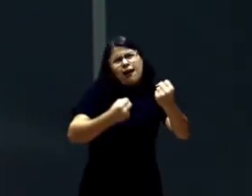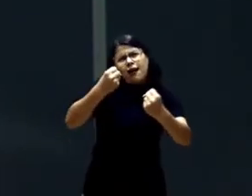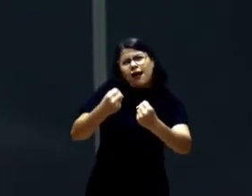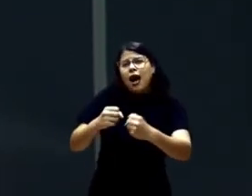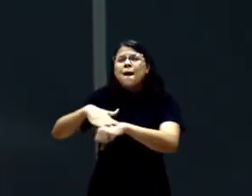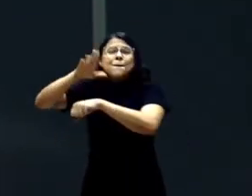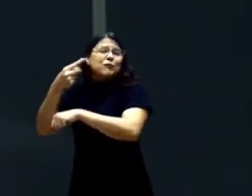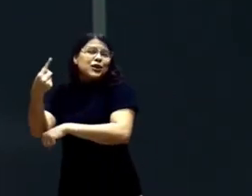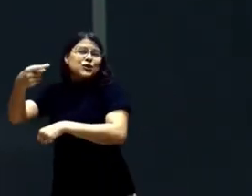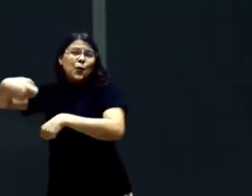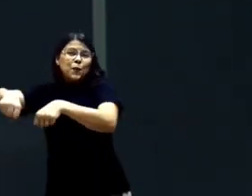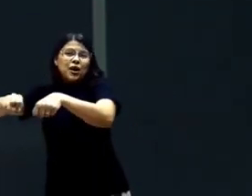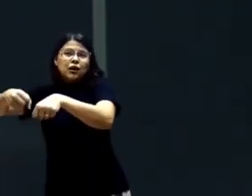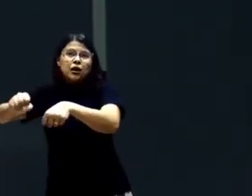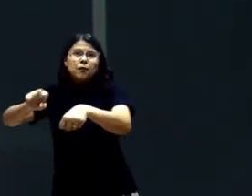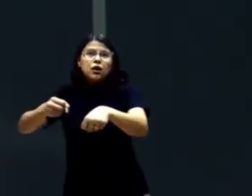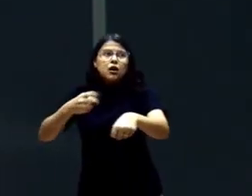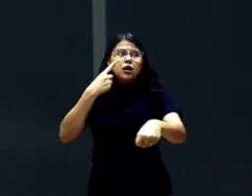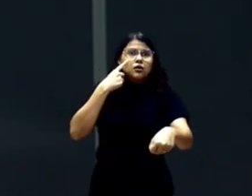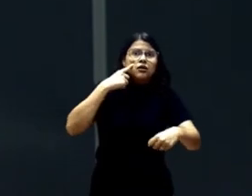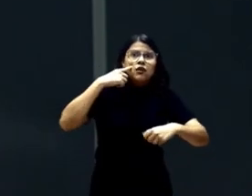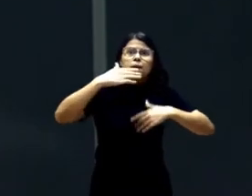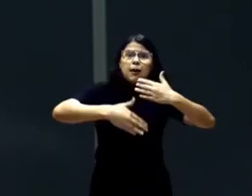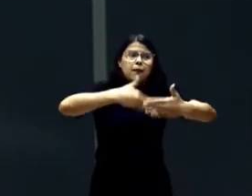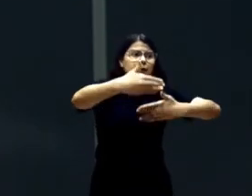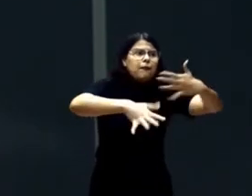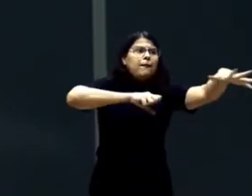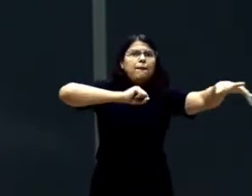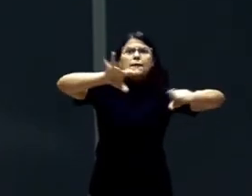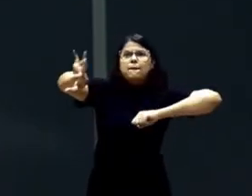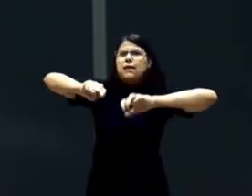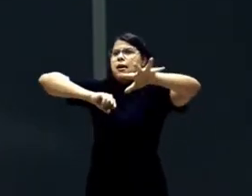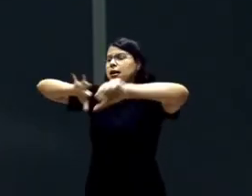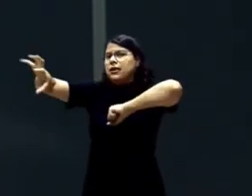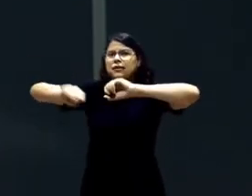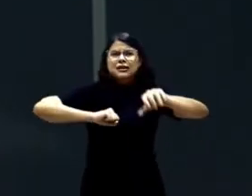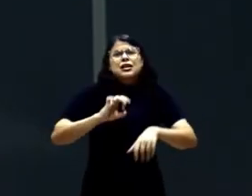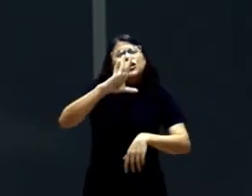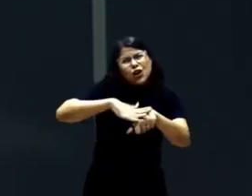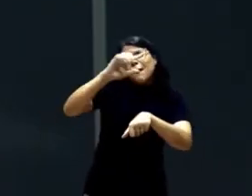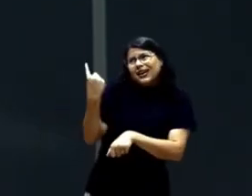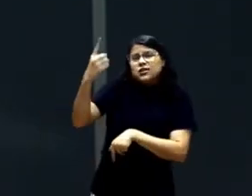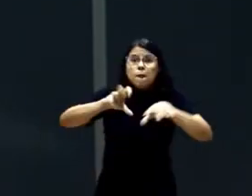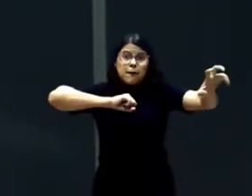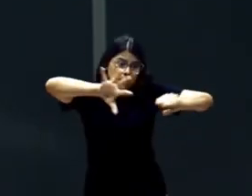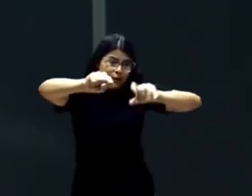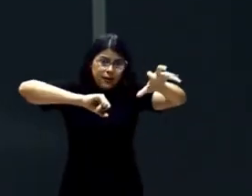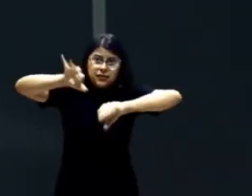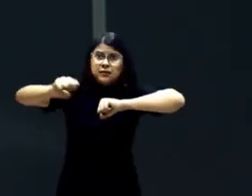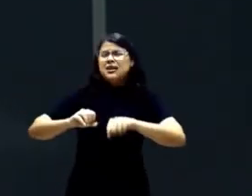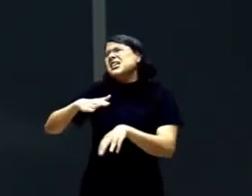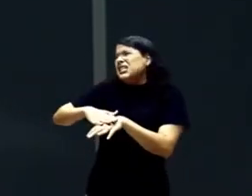É só mais um. E quando vem esse mais um, é mais um. E quando vem esse mais um, não, agora é só mais um. E quando vem mais